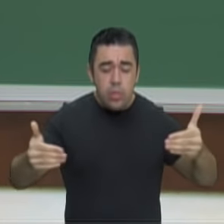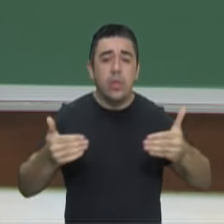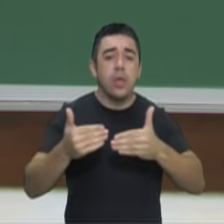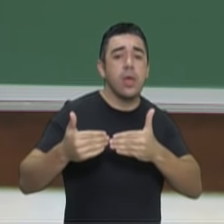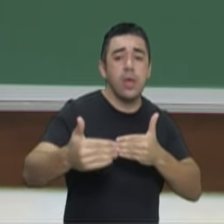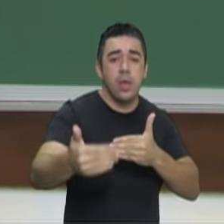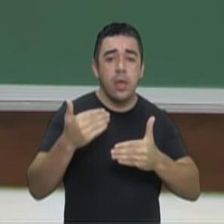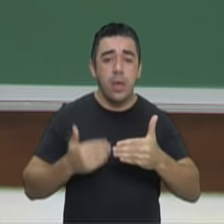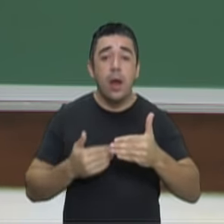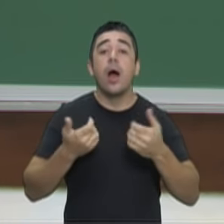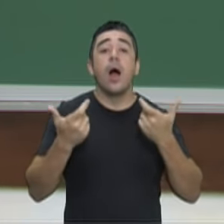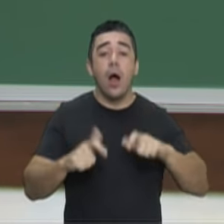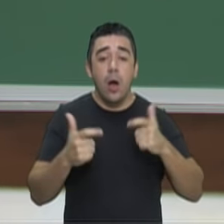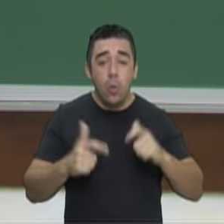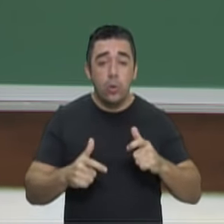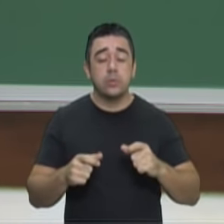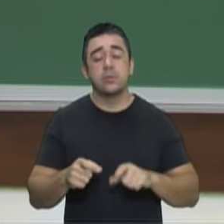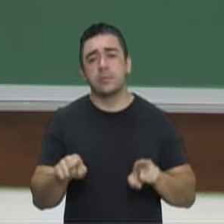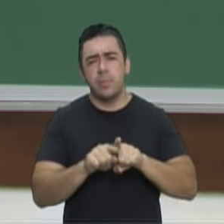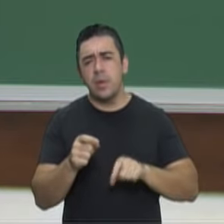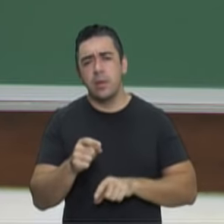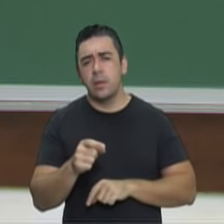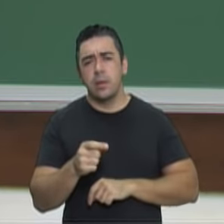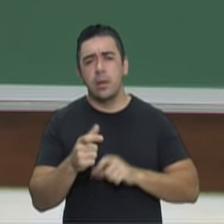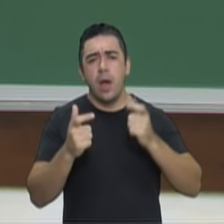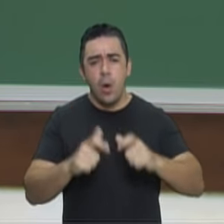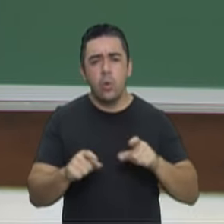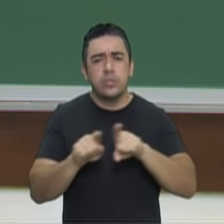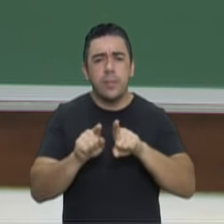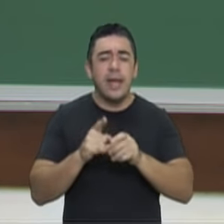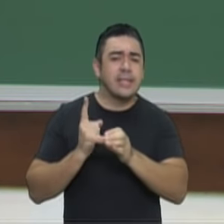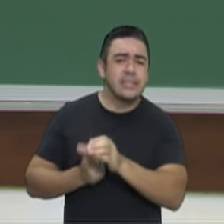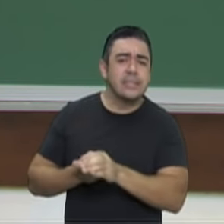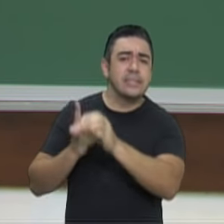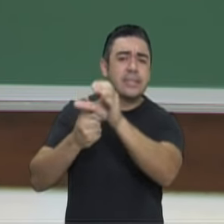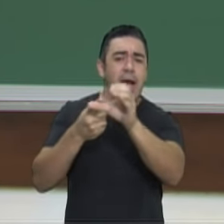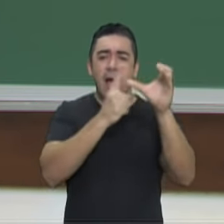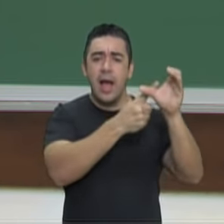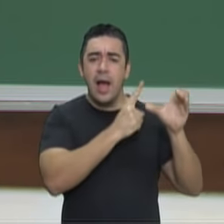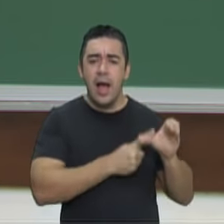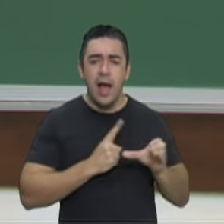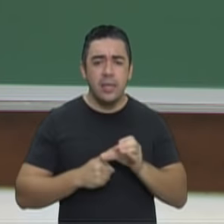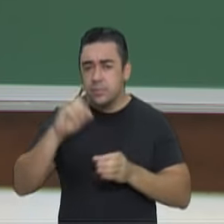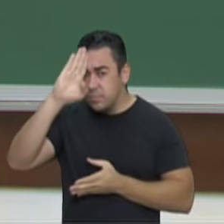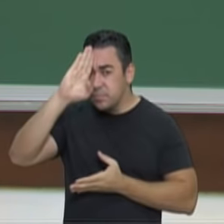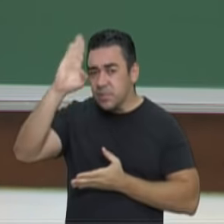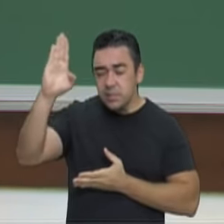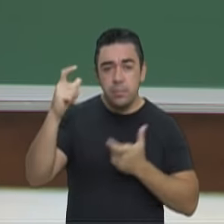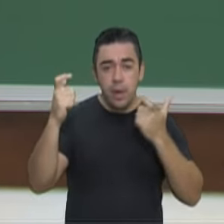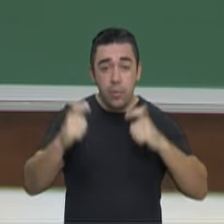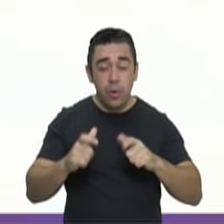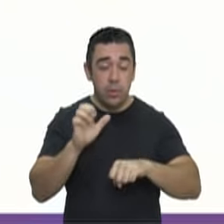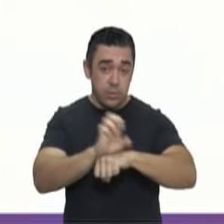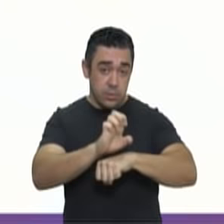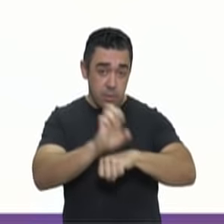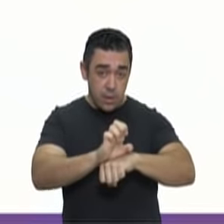os limites, quais são as cidades, as principais localidades do nosso